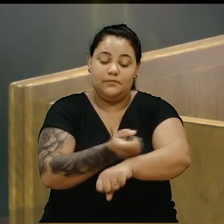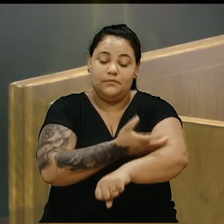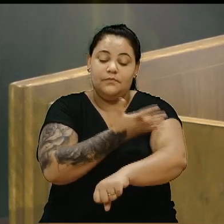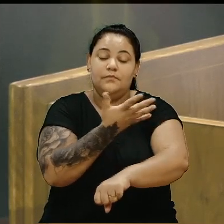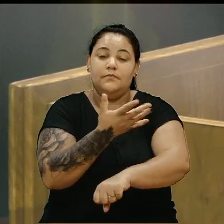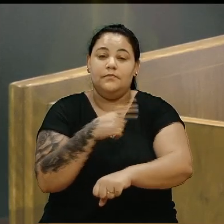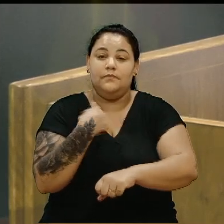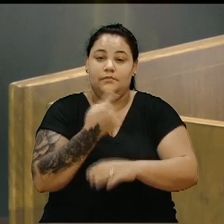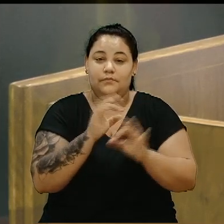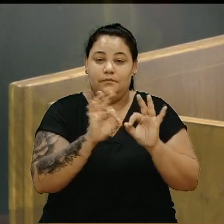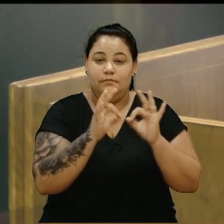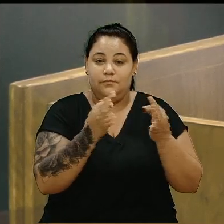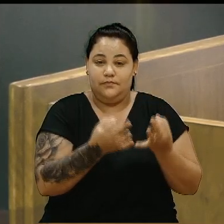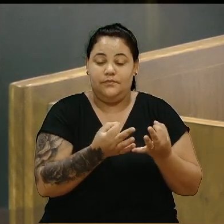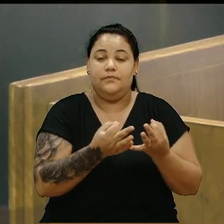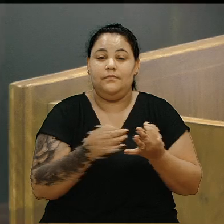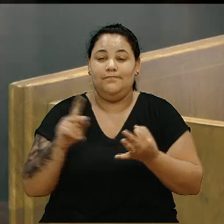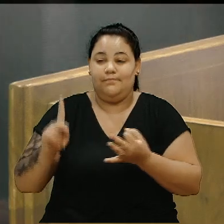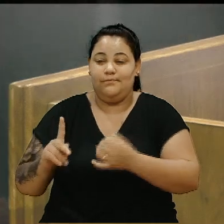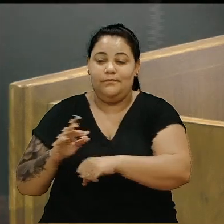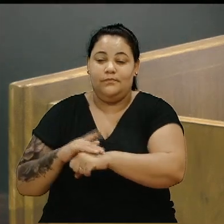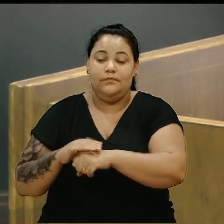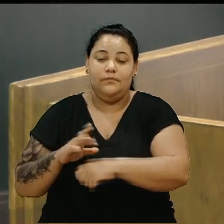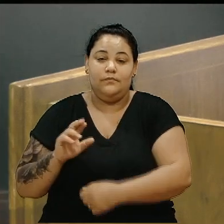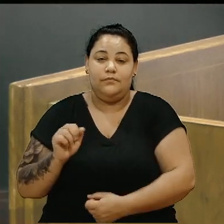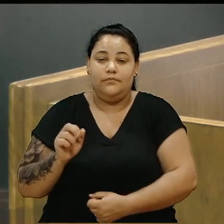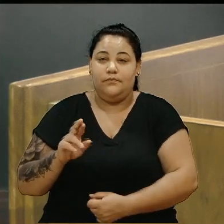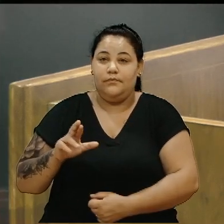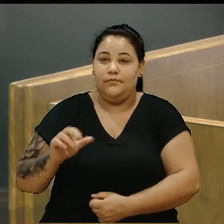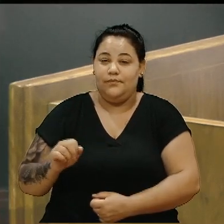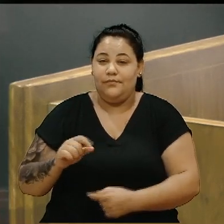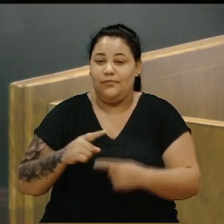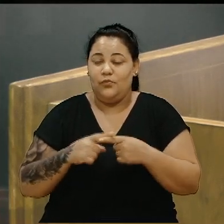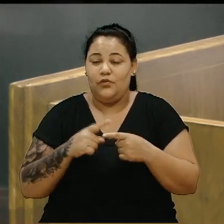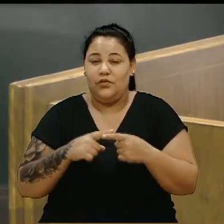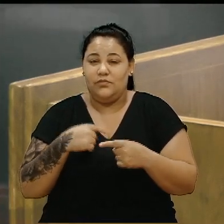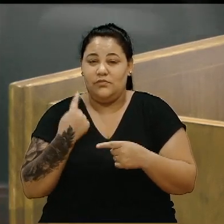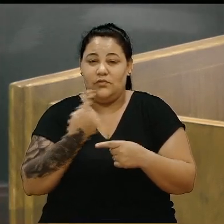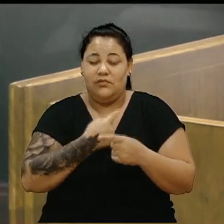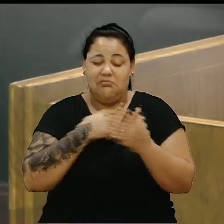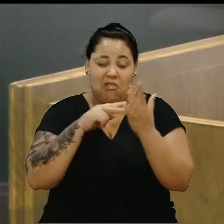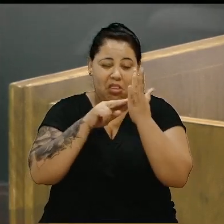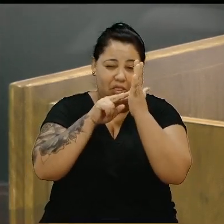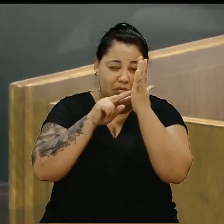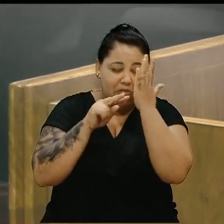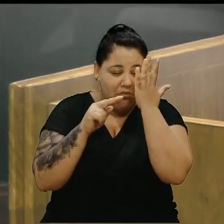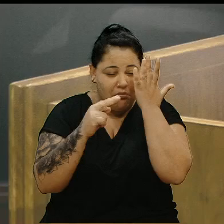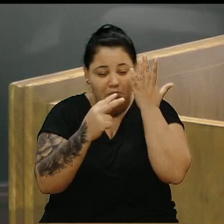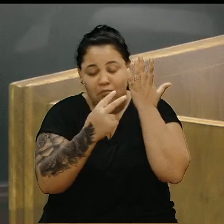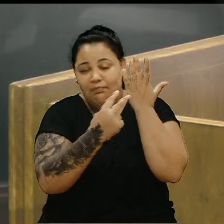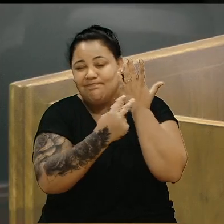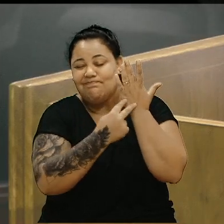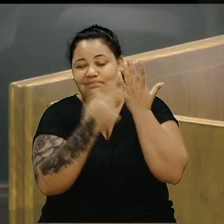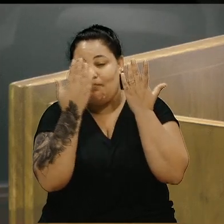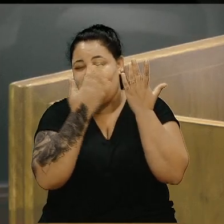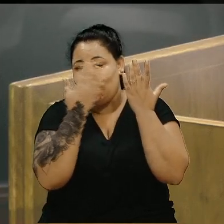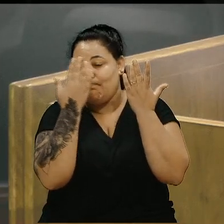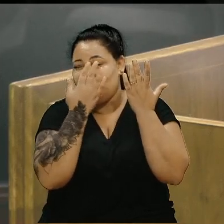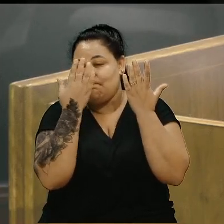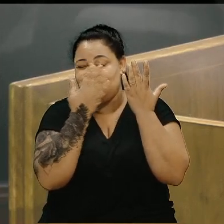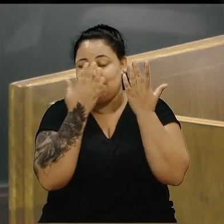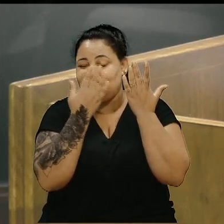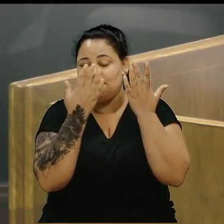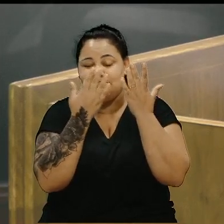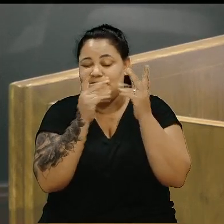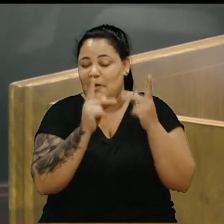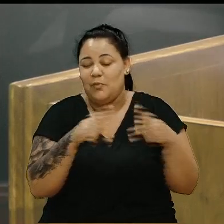raros, porque nós somos invisíveis perante a sociedade, perante ao poder público. Nós